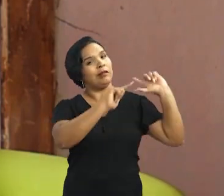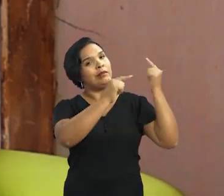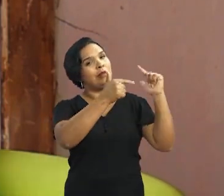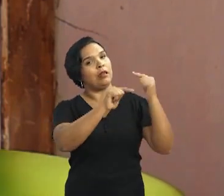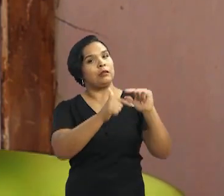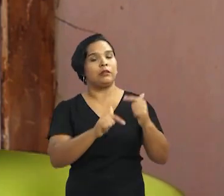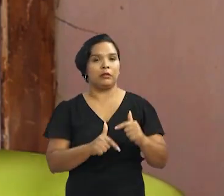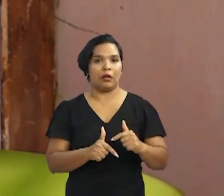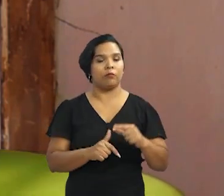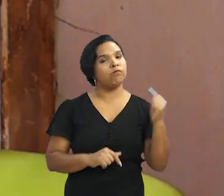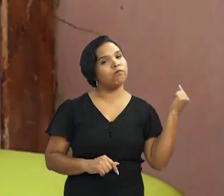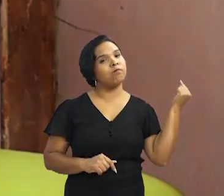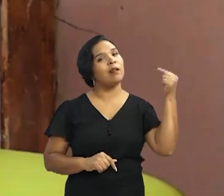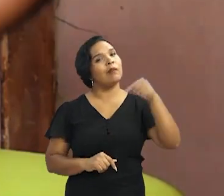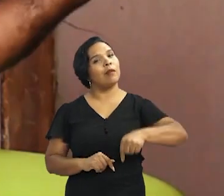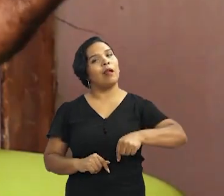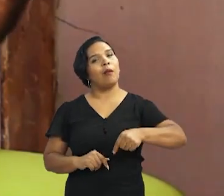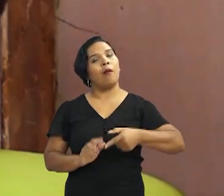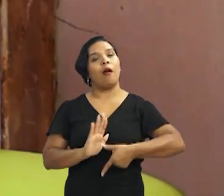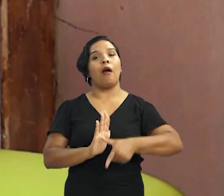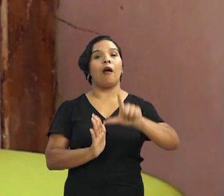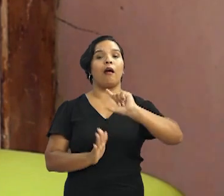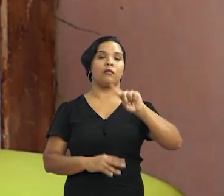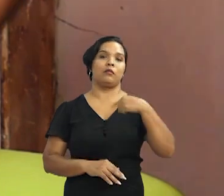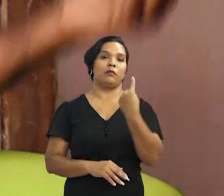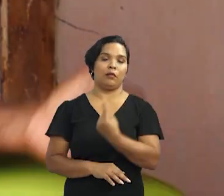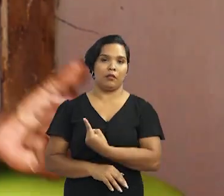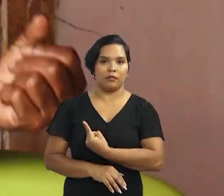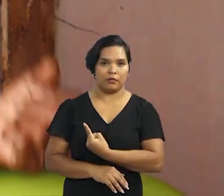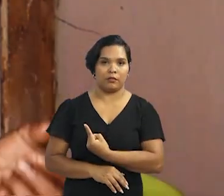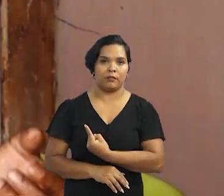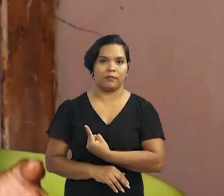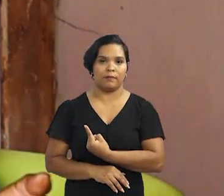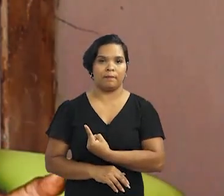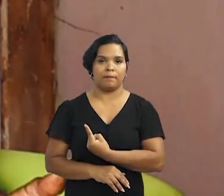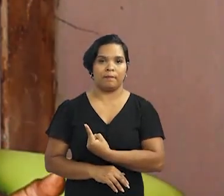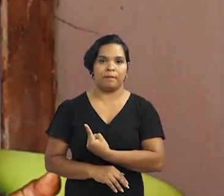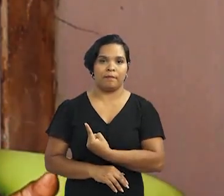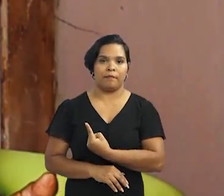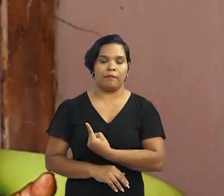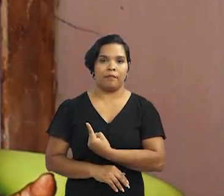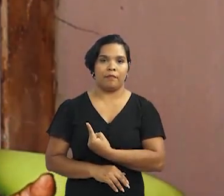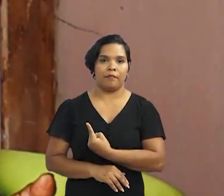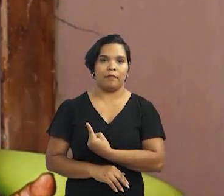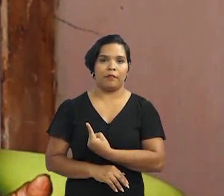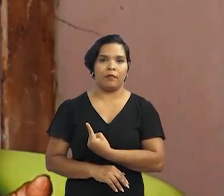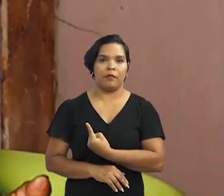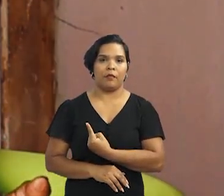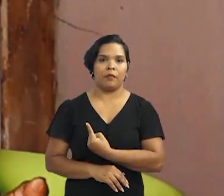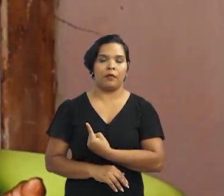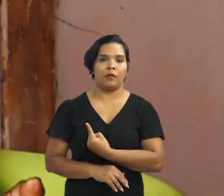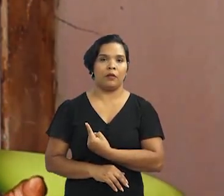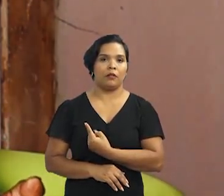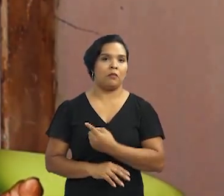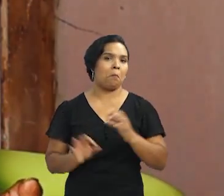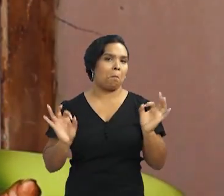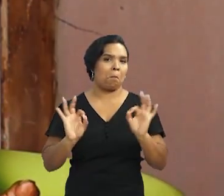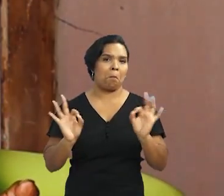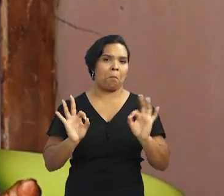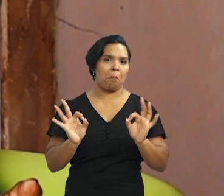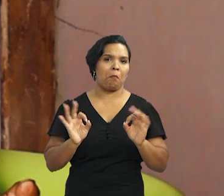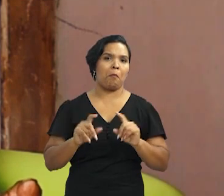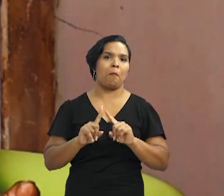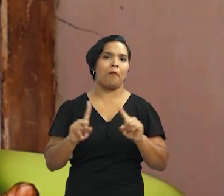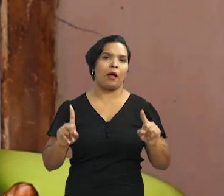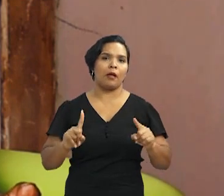eu vejo, foi uma tradição que veio muito antes de nós. Não passou por nenhum